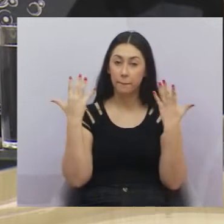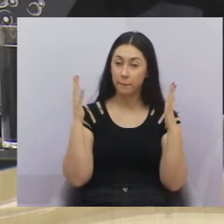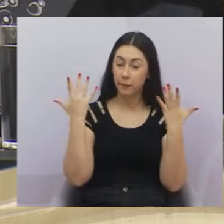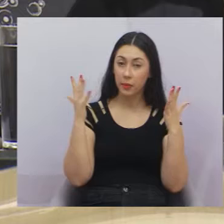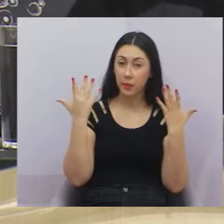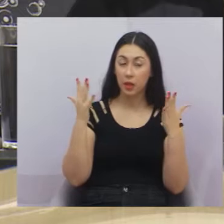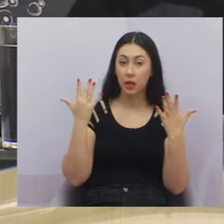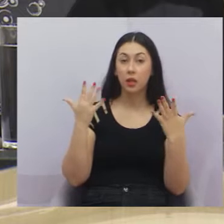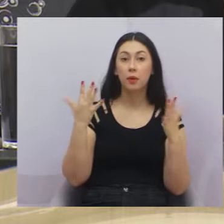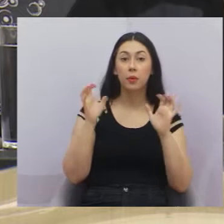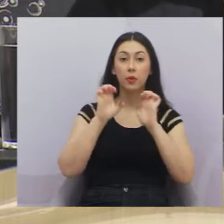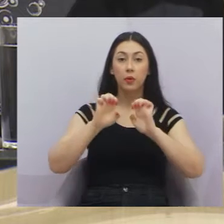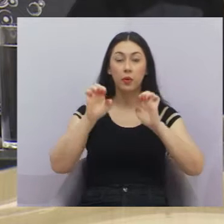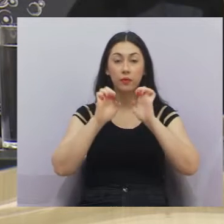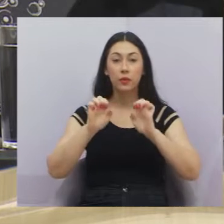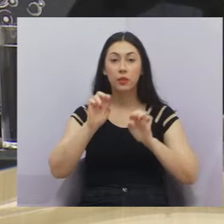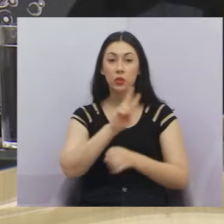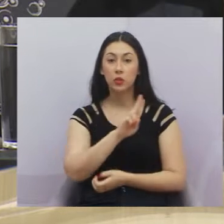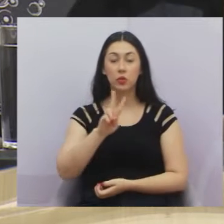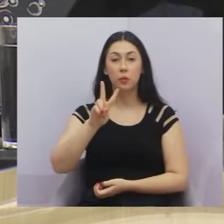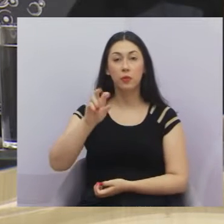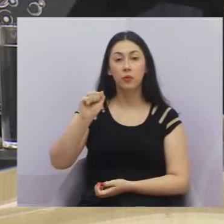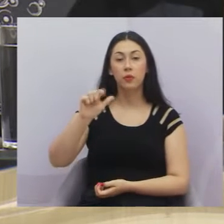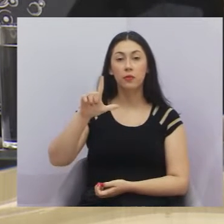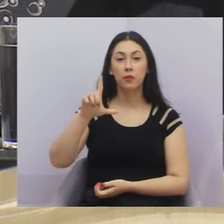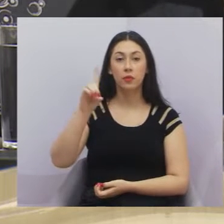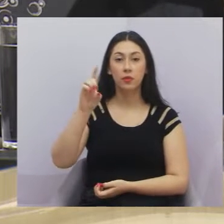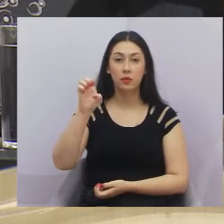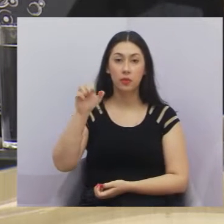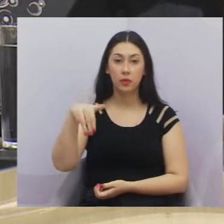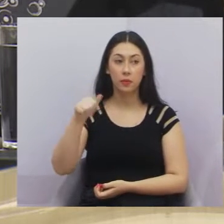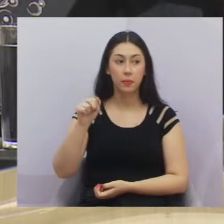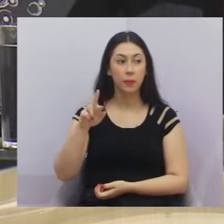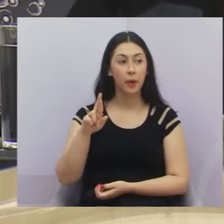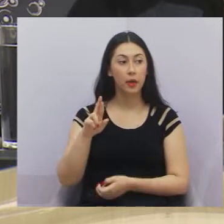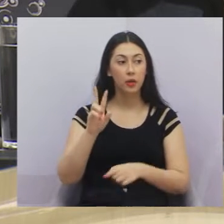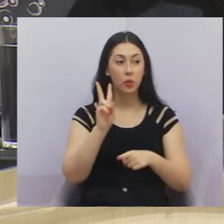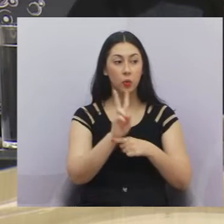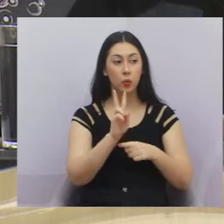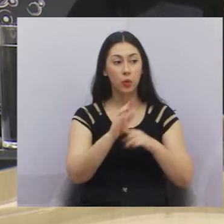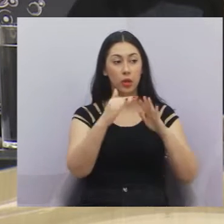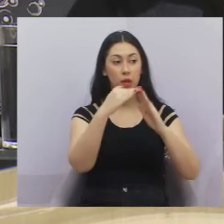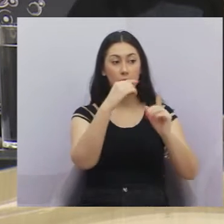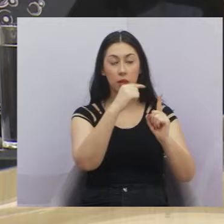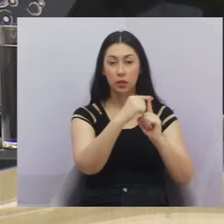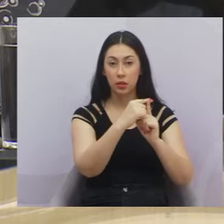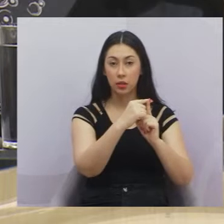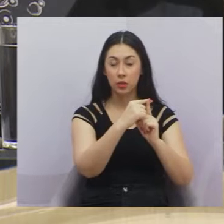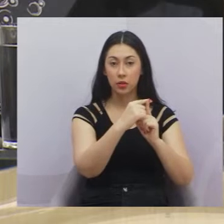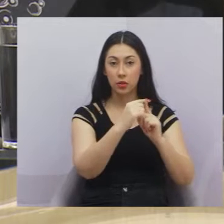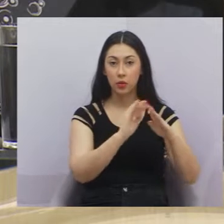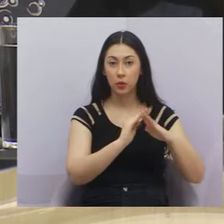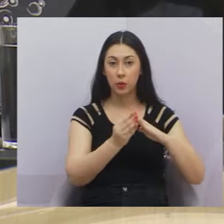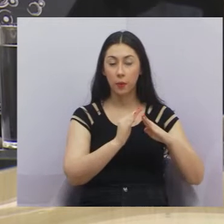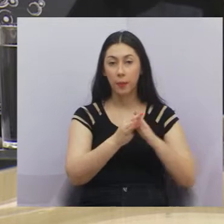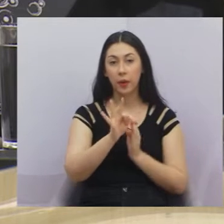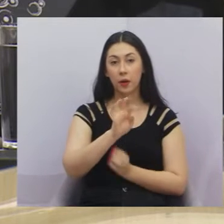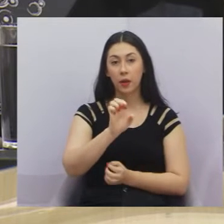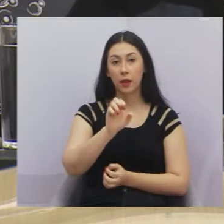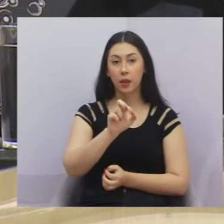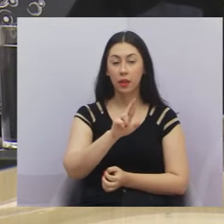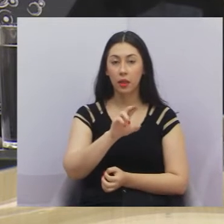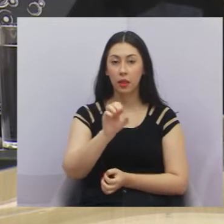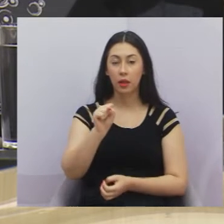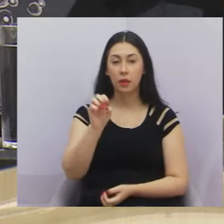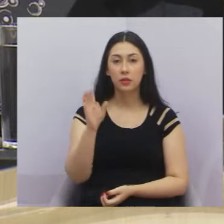ao mérito ao evangelista Valdemar Gomes da Silva, dirigente da Congregação do Jardim Terra de São João,